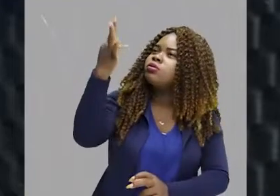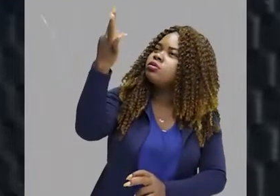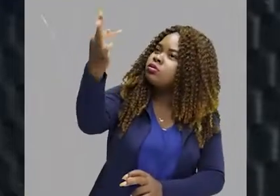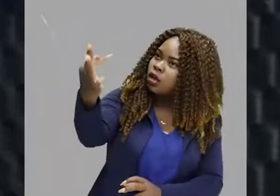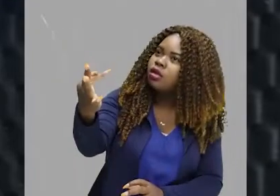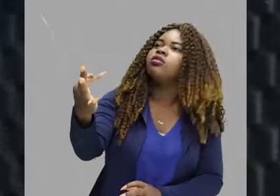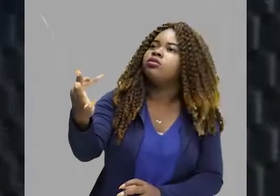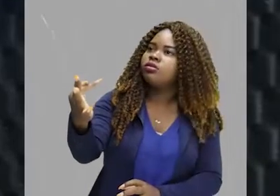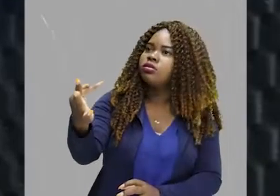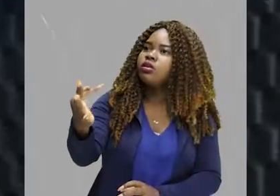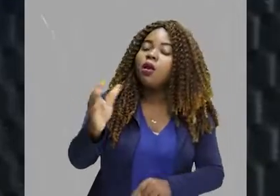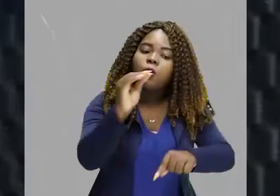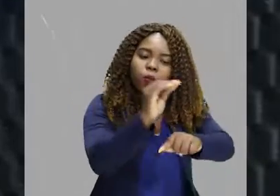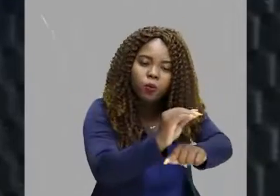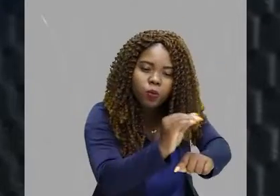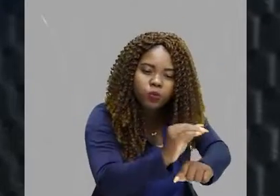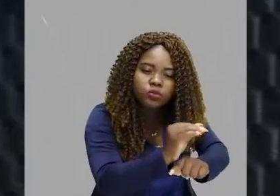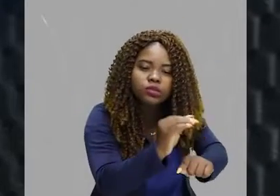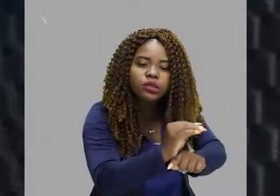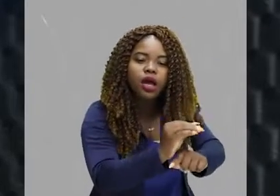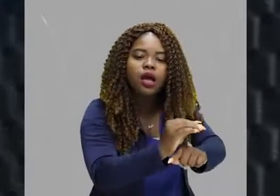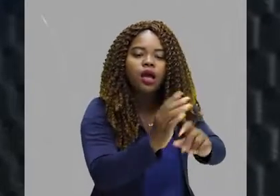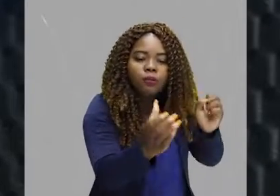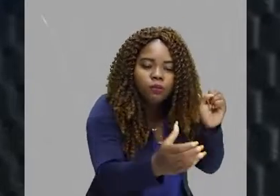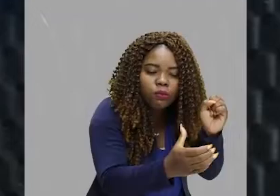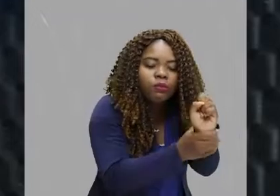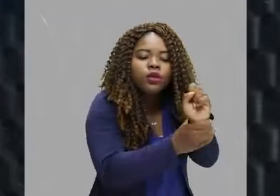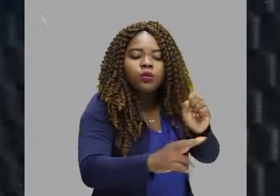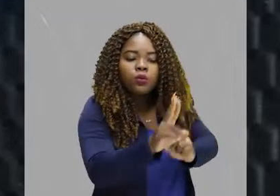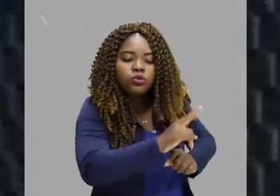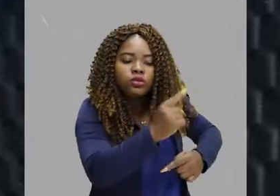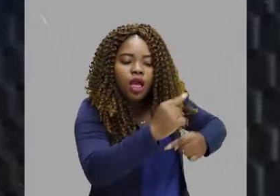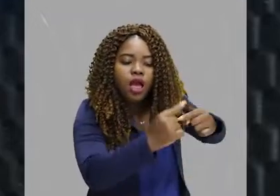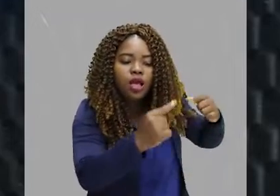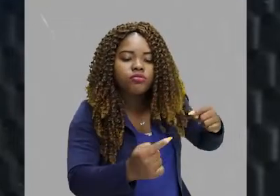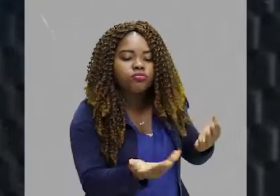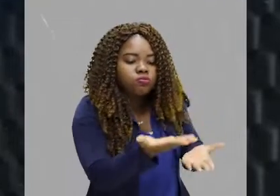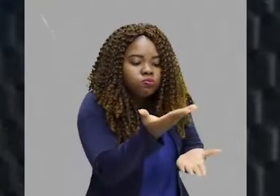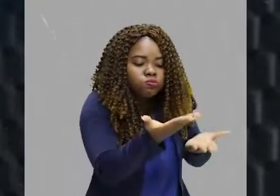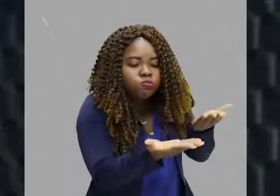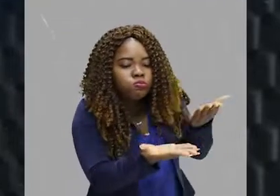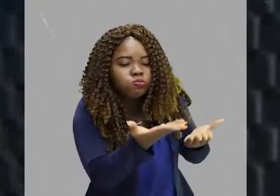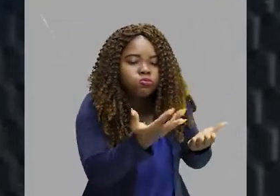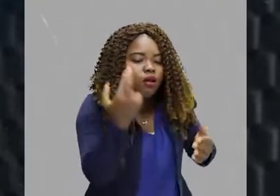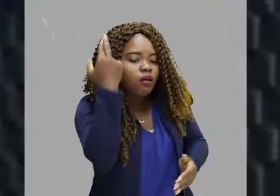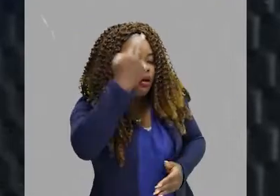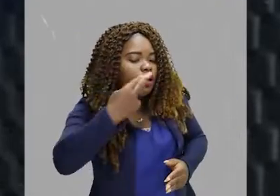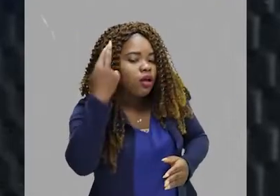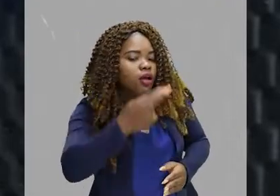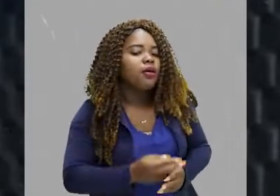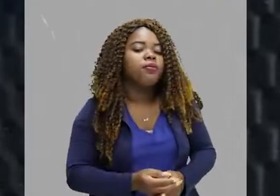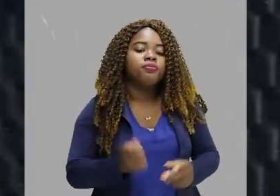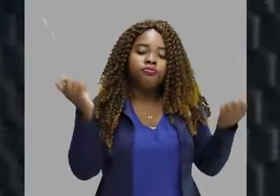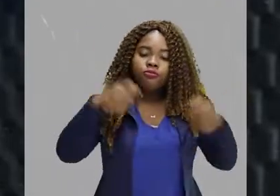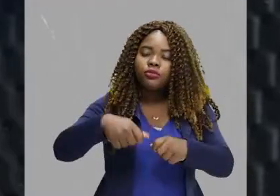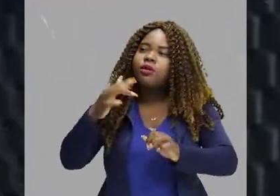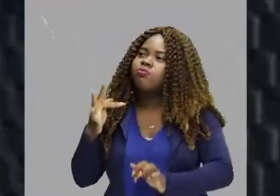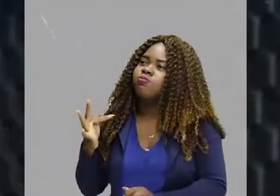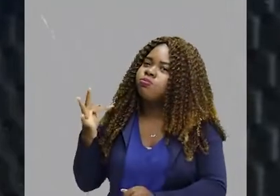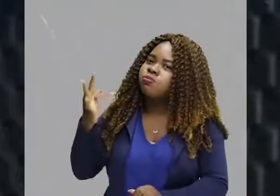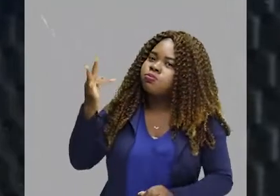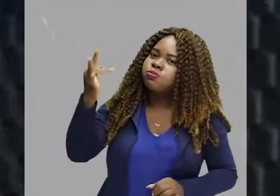Preservar, conservar, utilizar os recursos de maneira equilibrada para garantir também que as